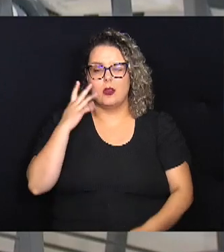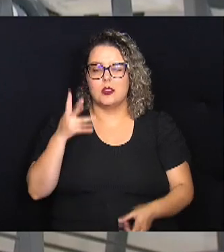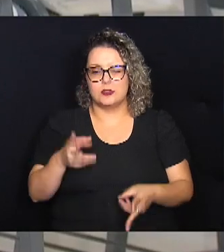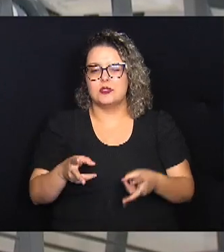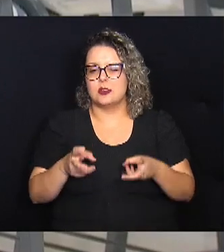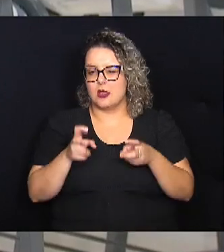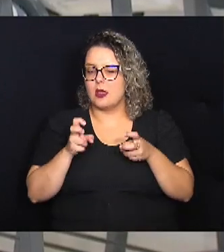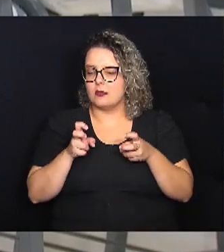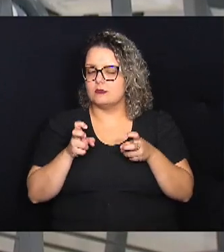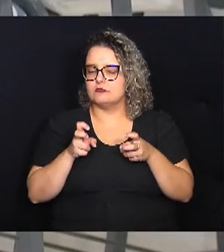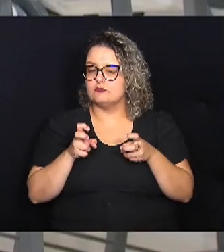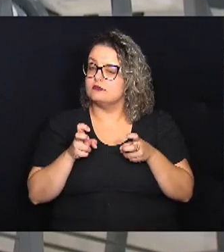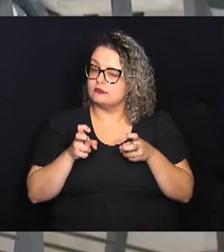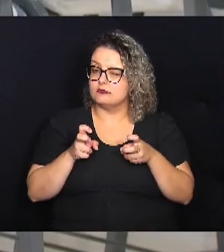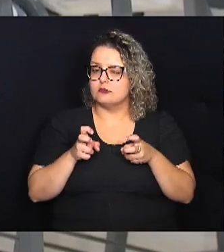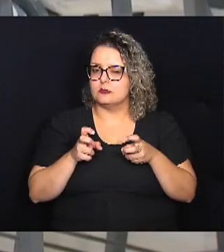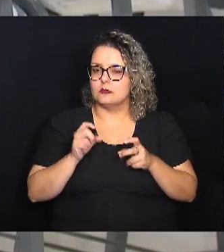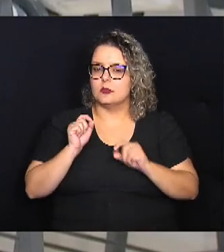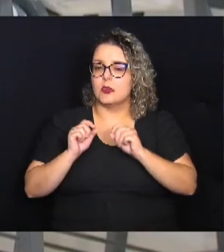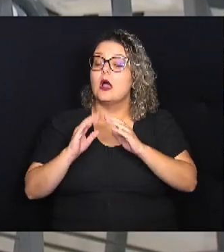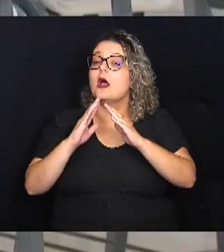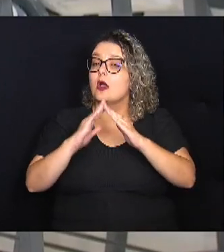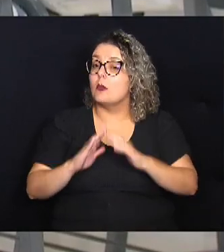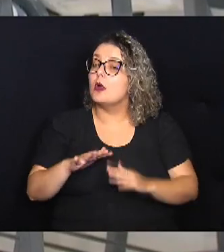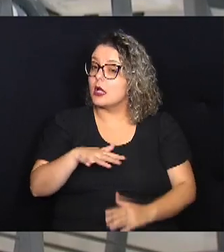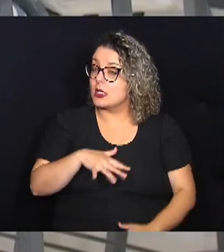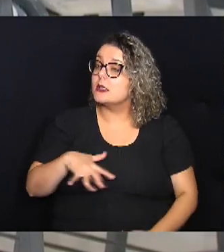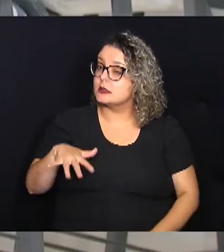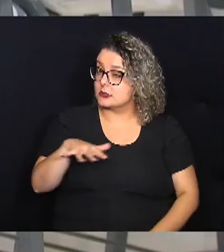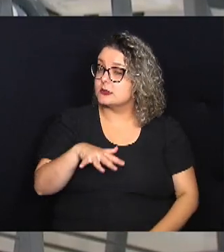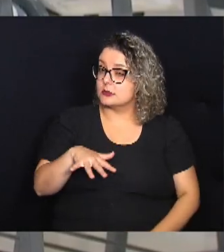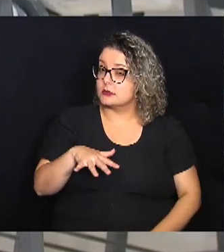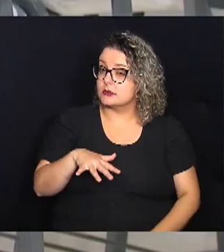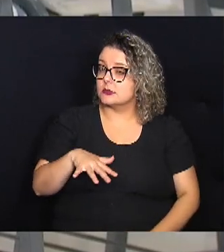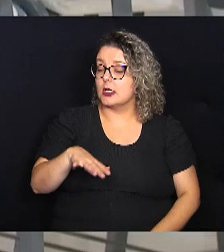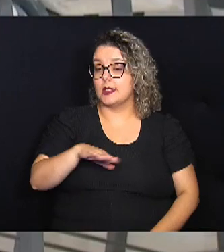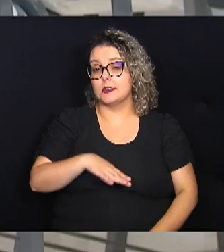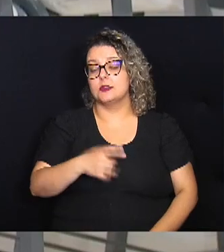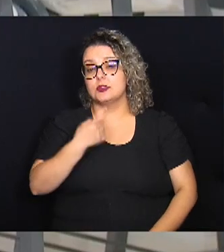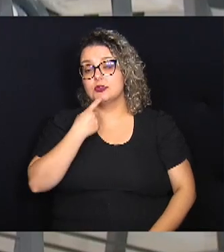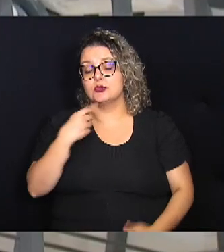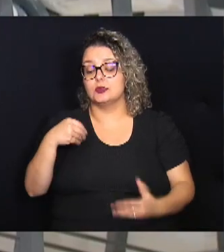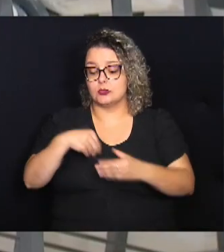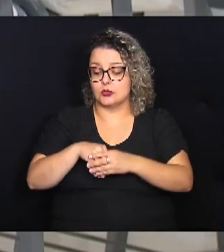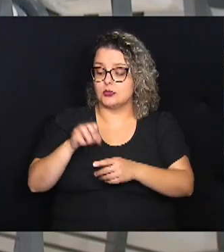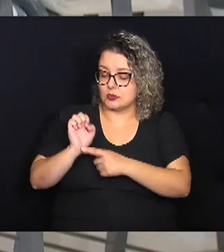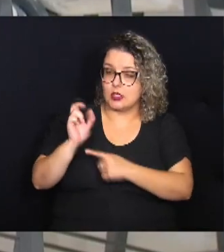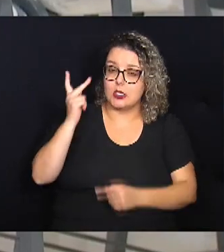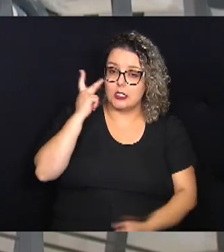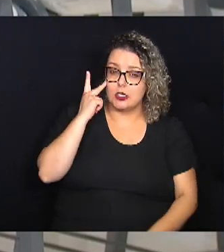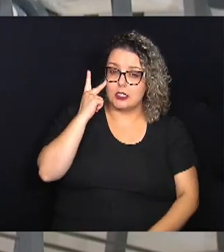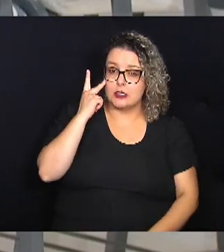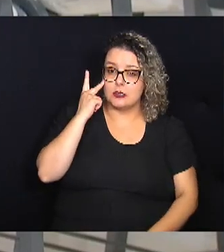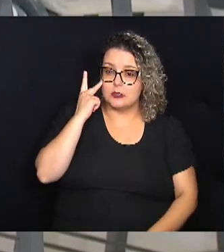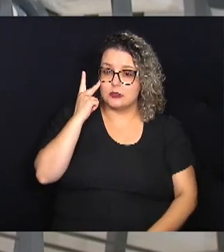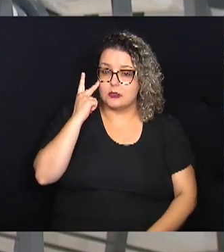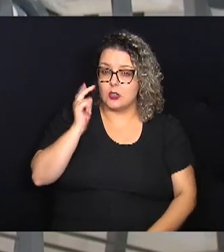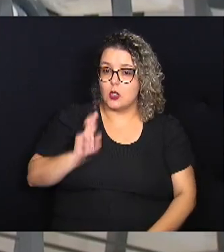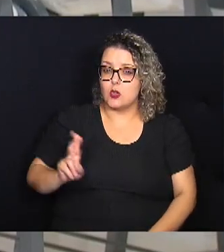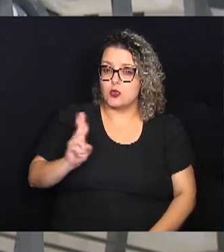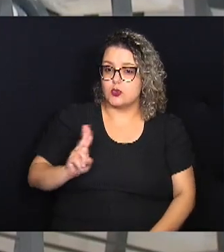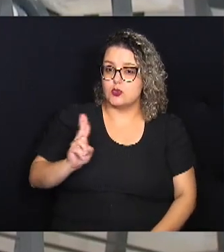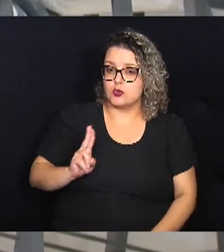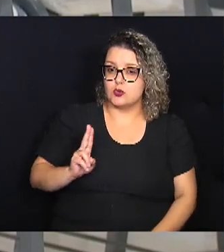para quem é aqui da região, né, onde nós estamos, da região de Campinas, no interior de São Paulo, esse uso, por exemplo, que